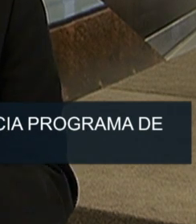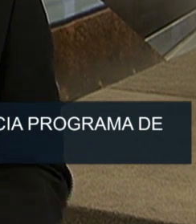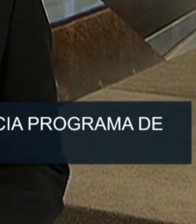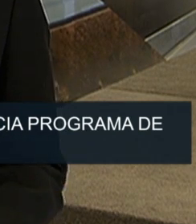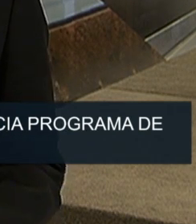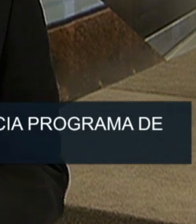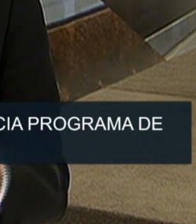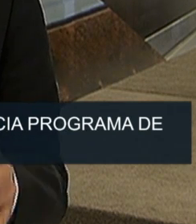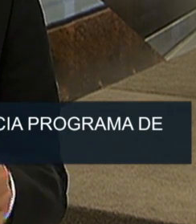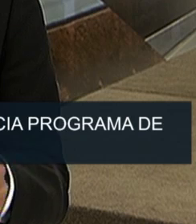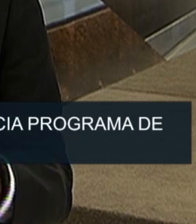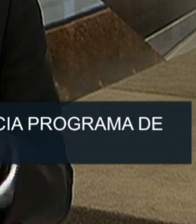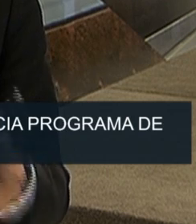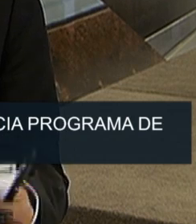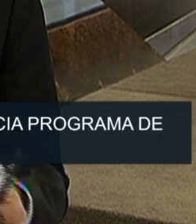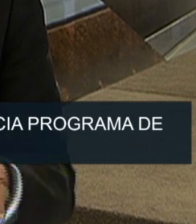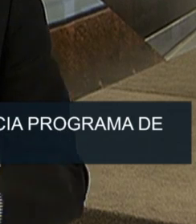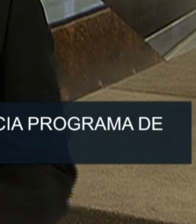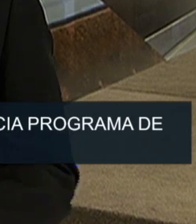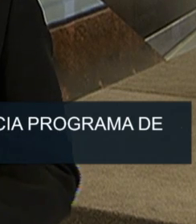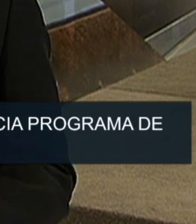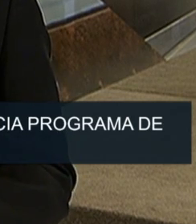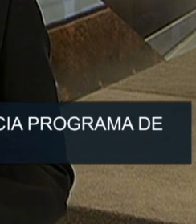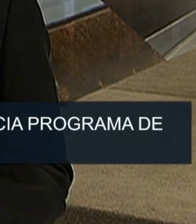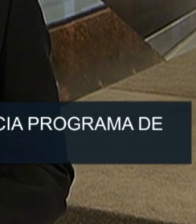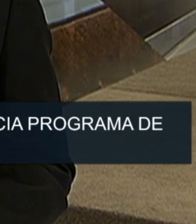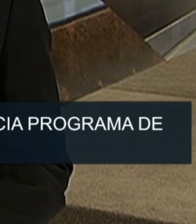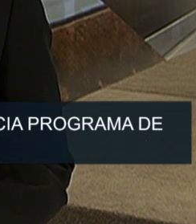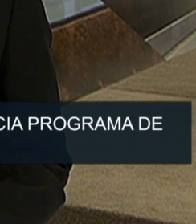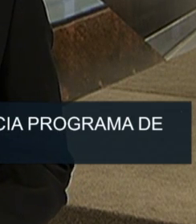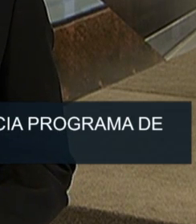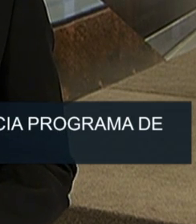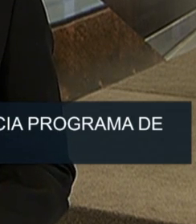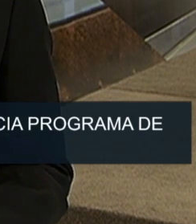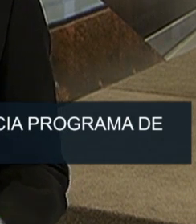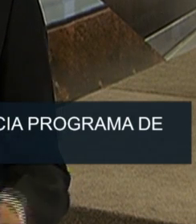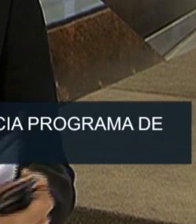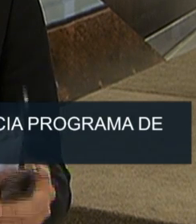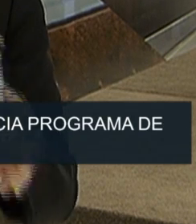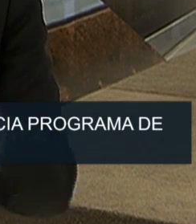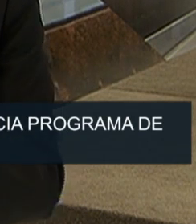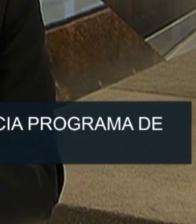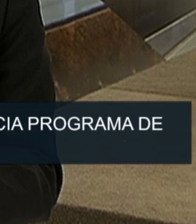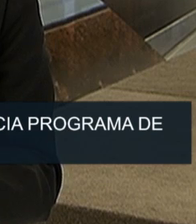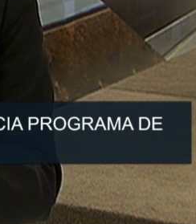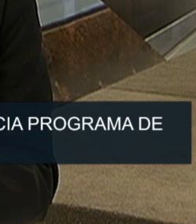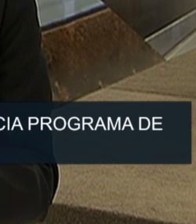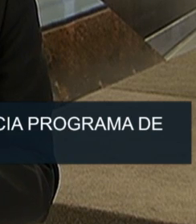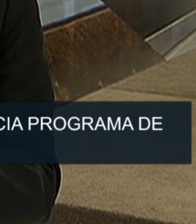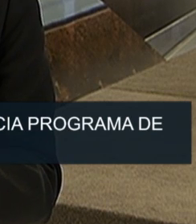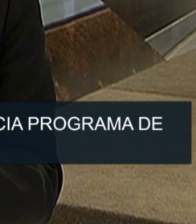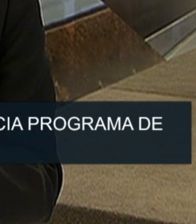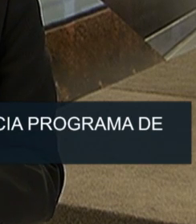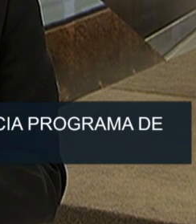recursos para o governo este tema foi retomado na entrevista coletiva com cedida aos jornalistas ao ser perguntada